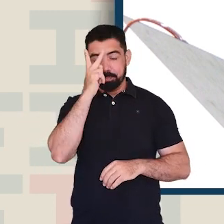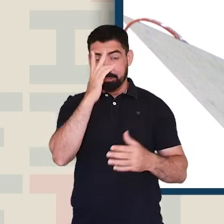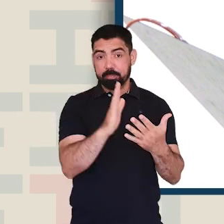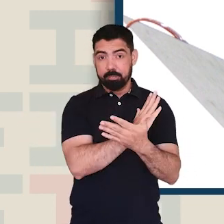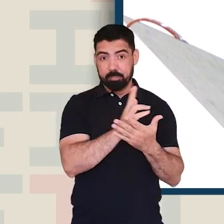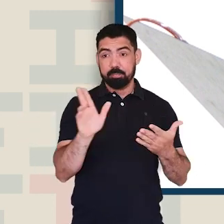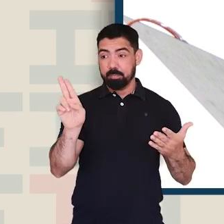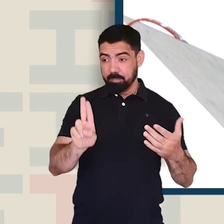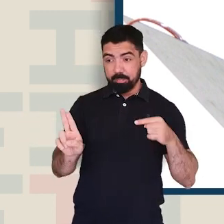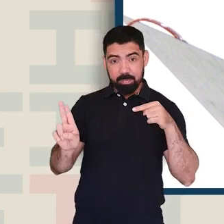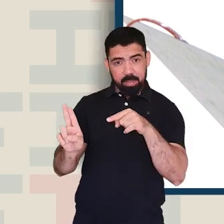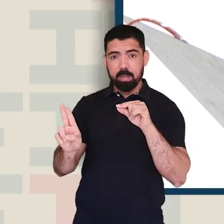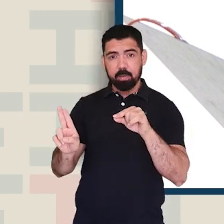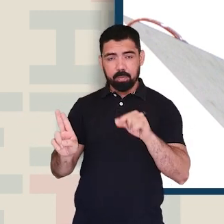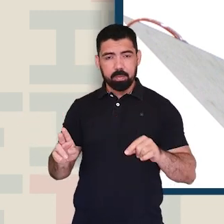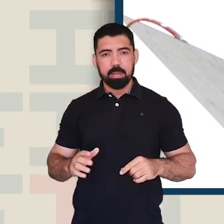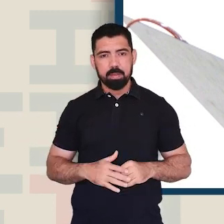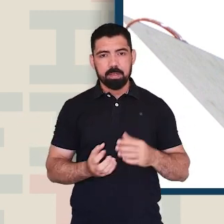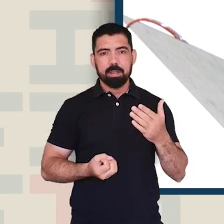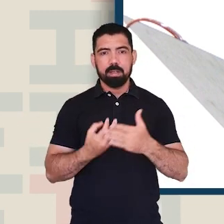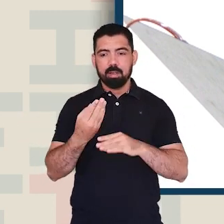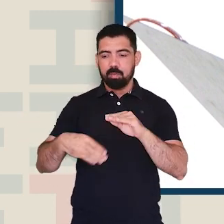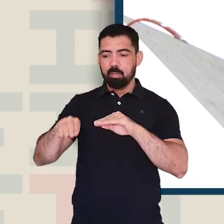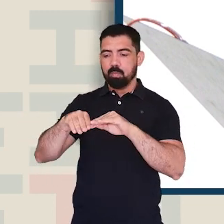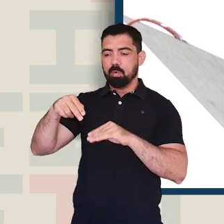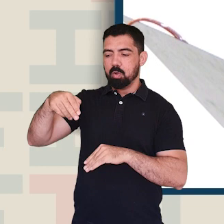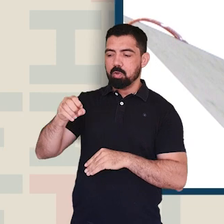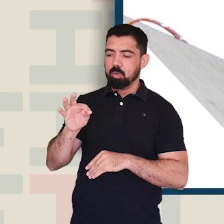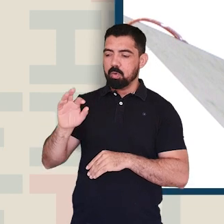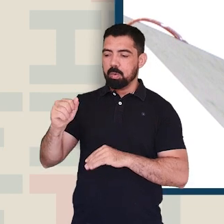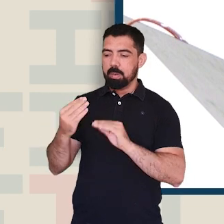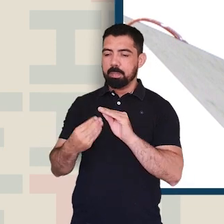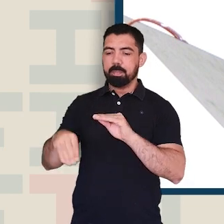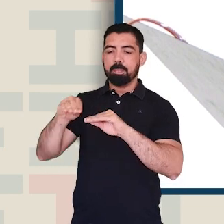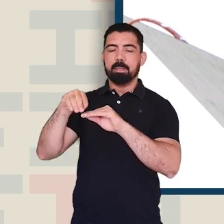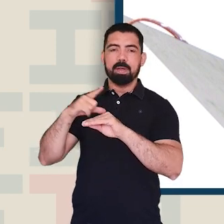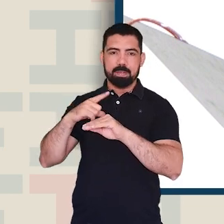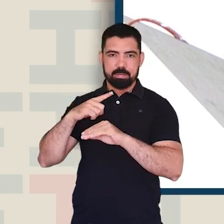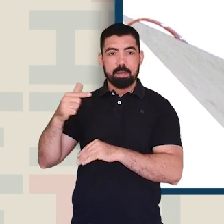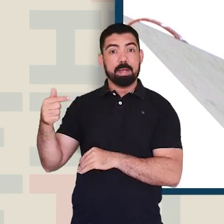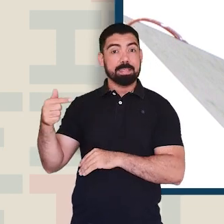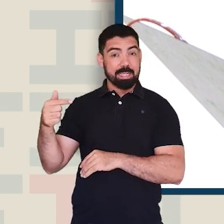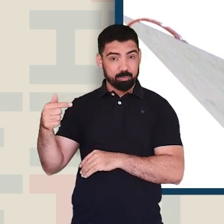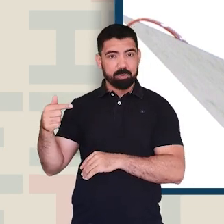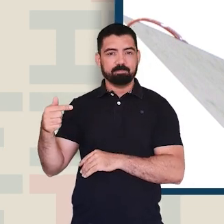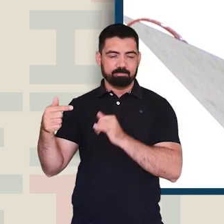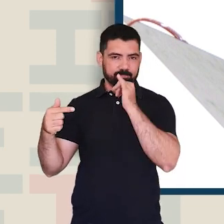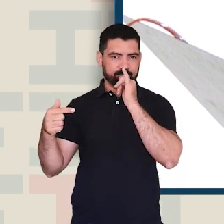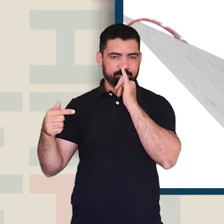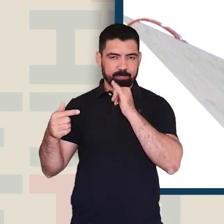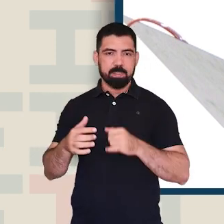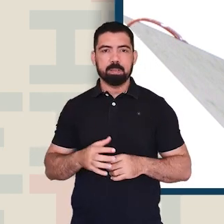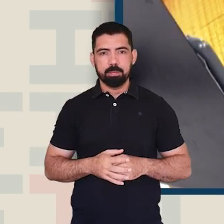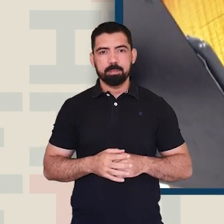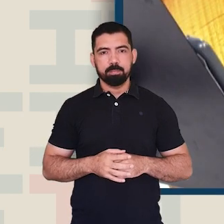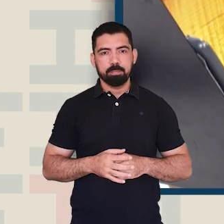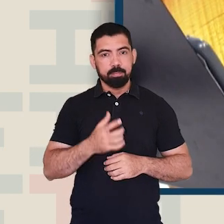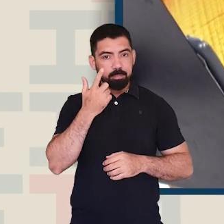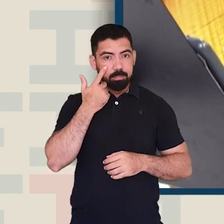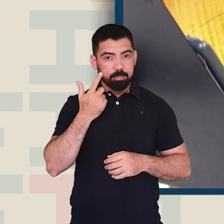músicos que usam ela colocando uma nota a mais, a sétima, né? Certo? Seria